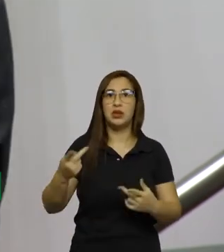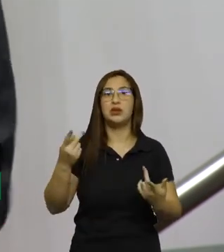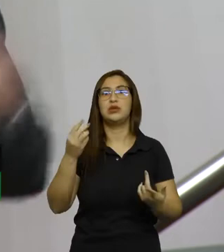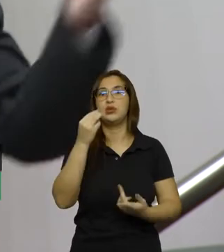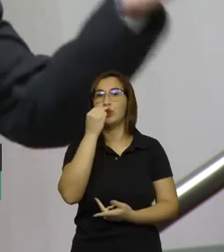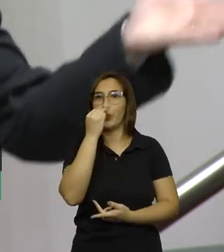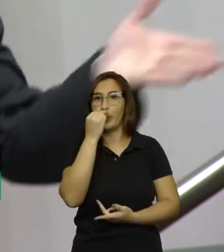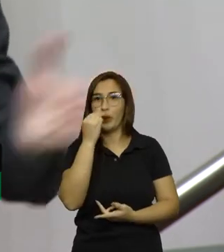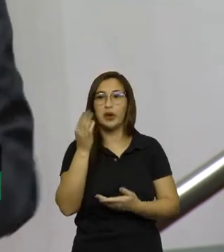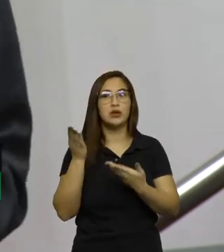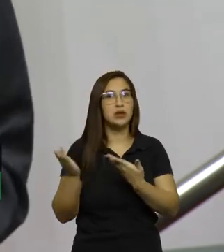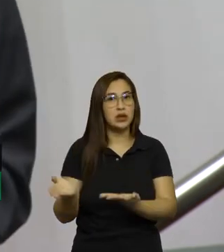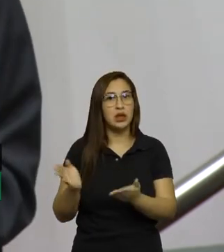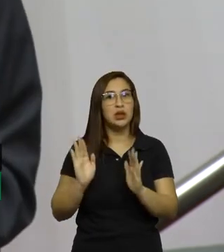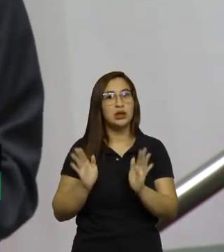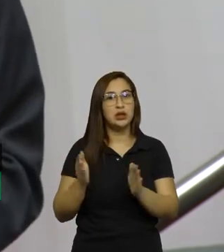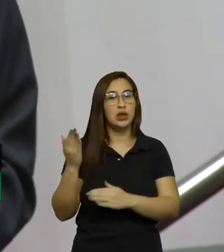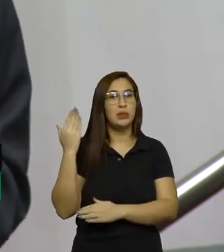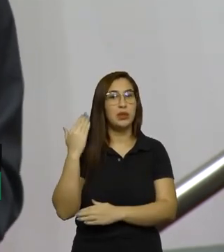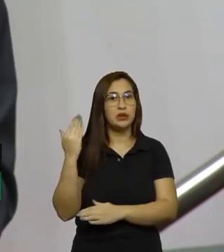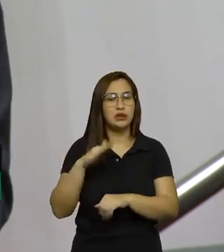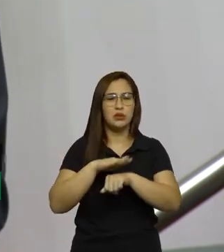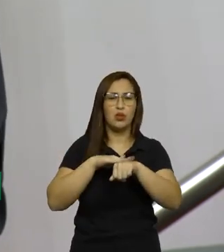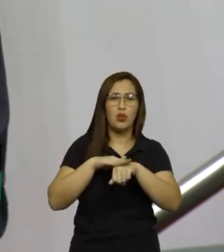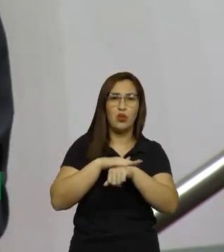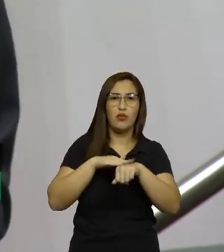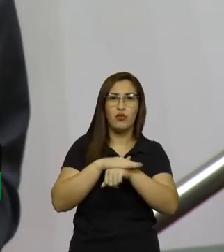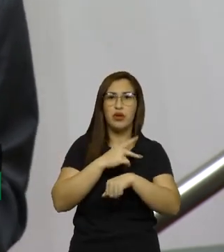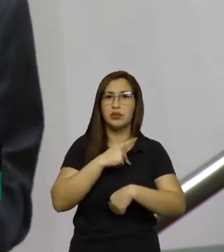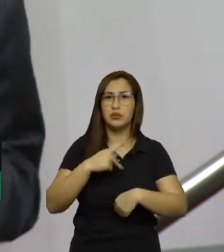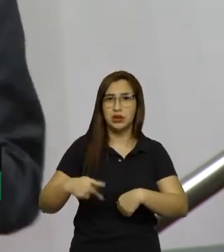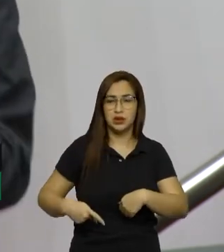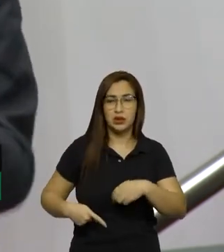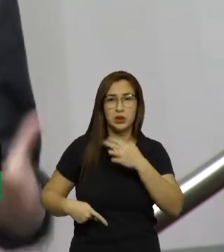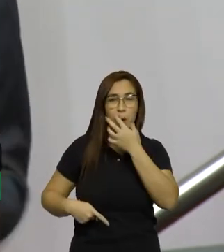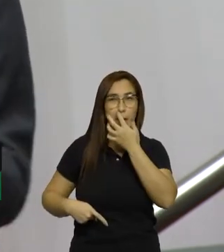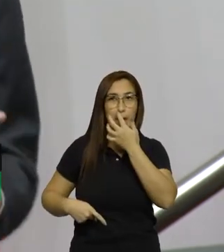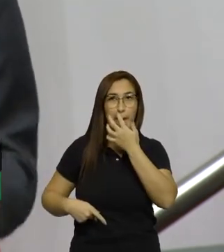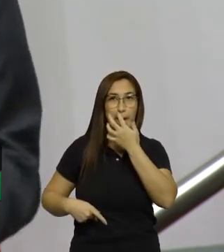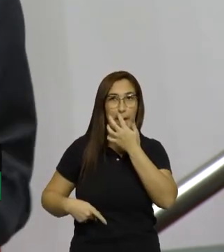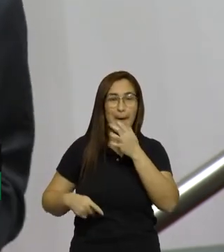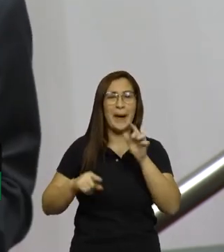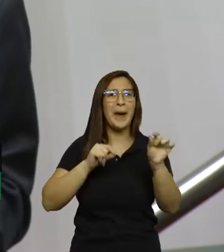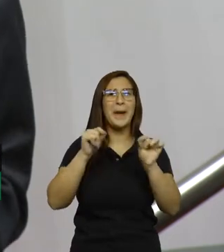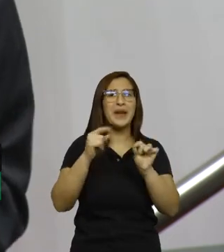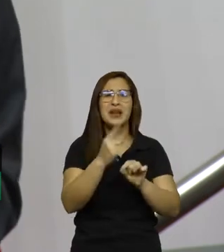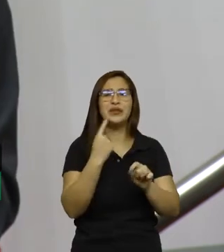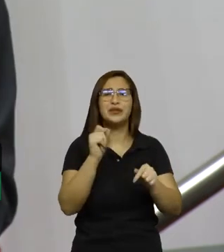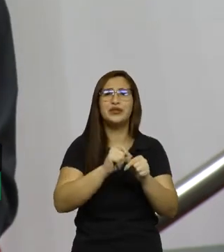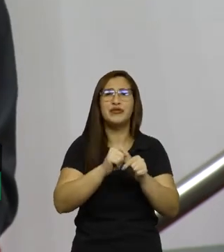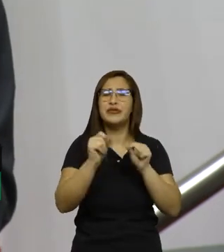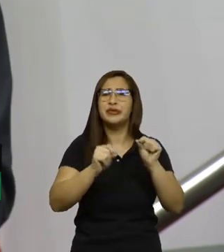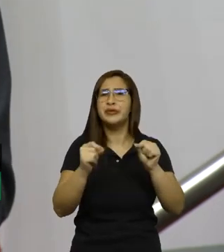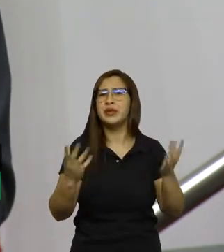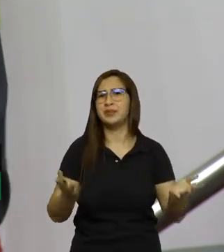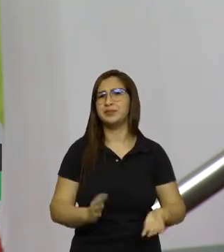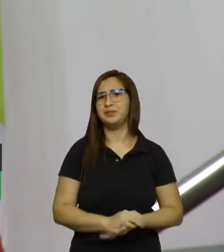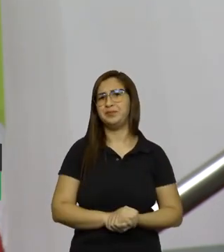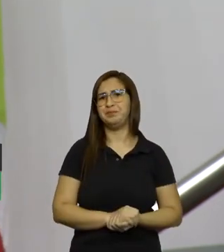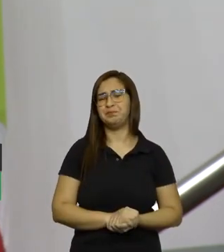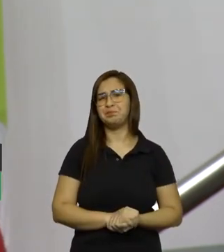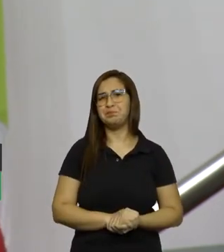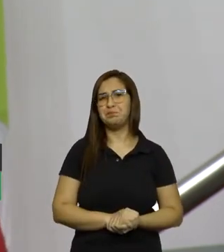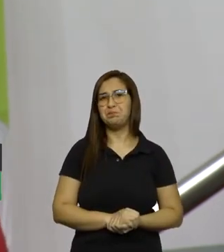também. Agora há pouco ainda estava conversando com o presidente sobre o que mais nós podemos fazer